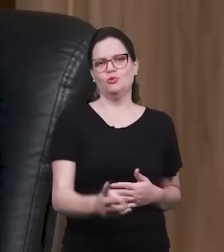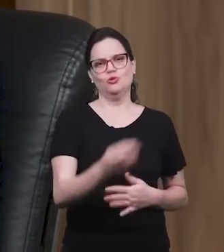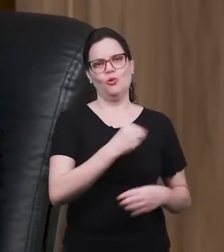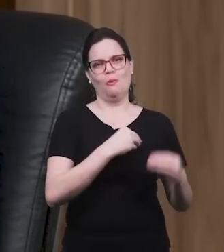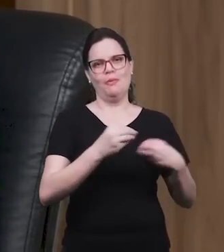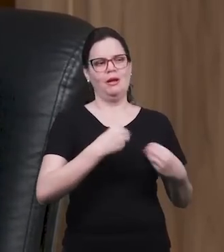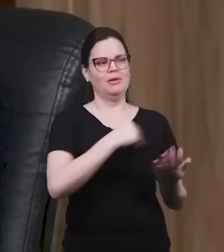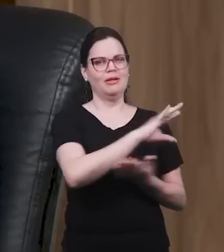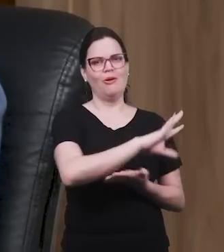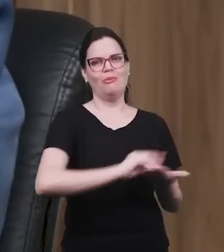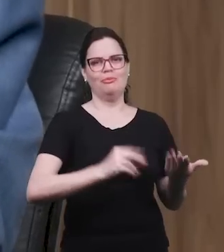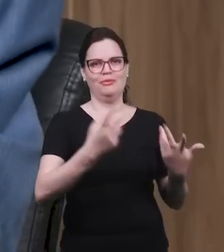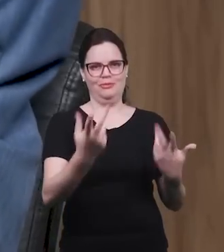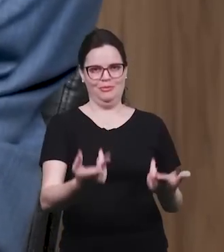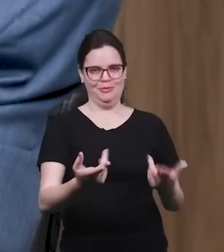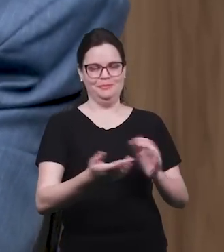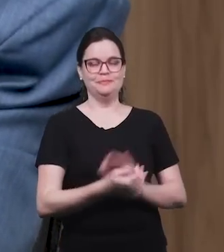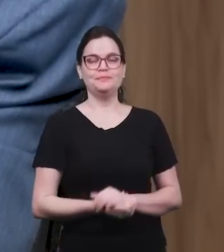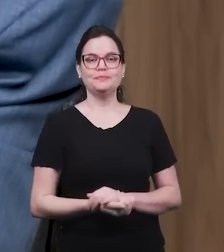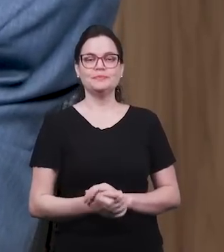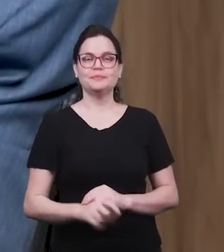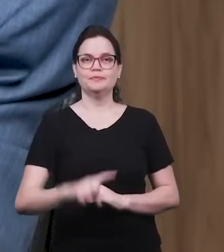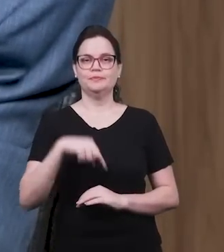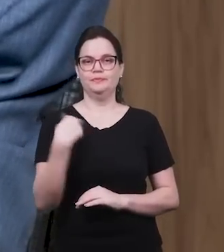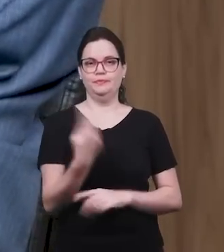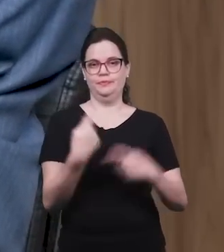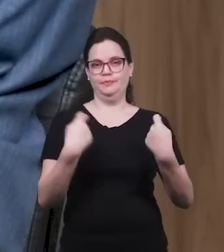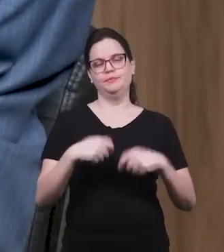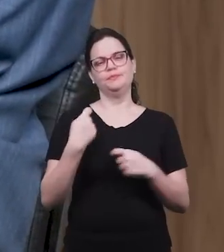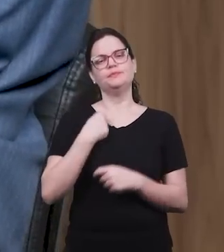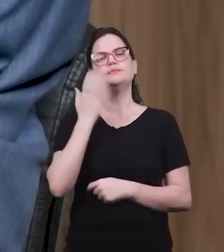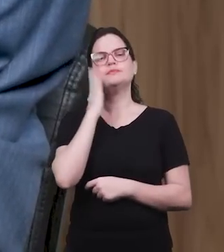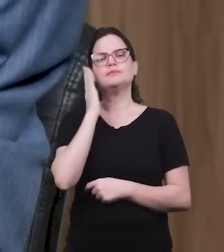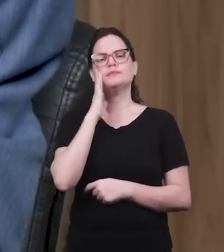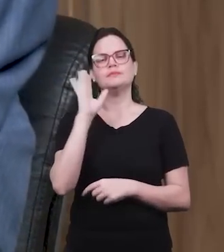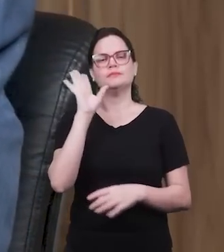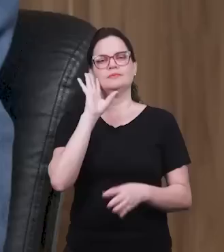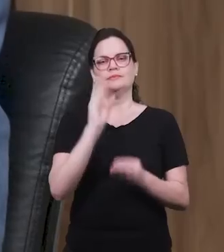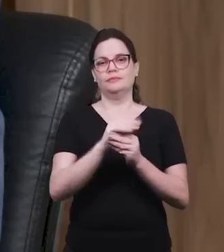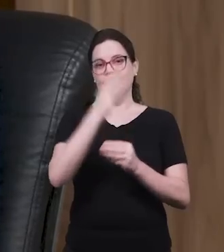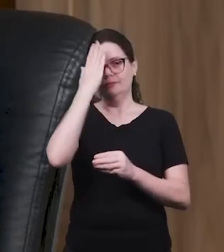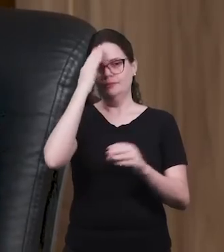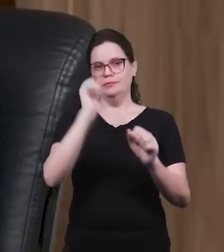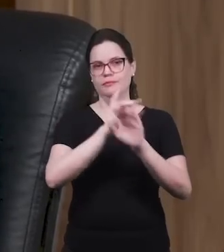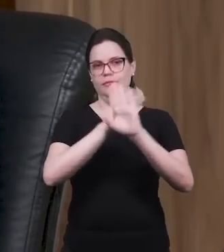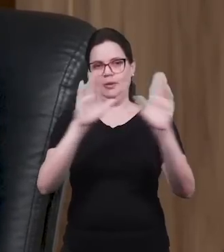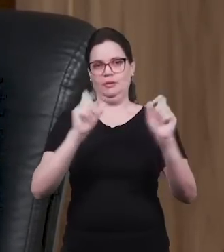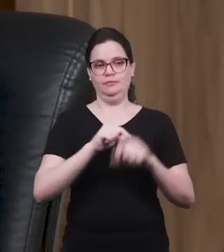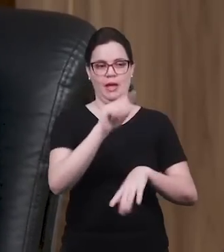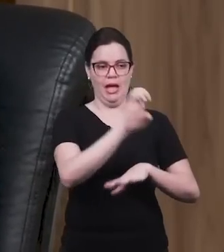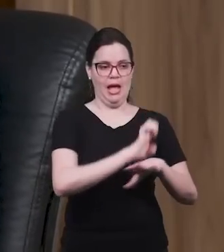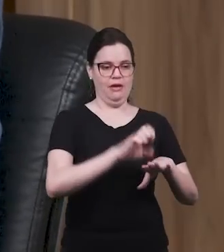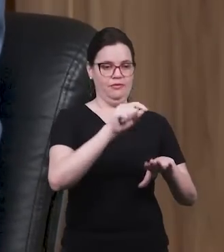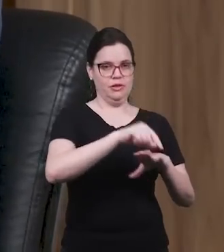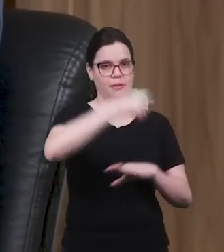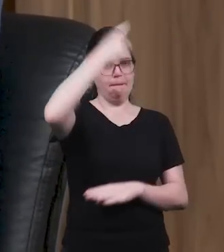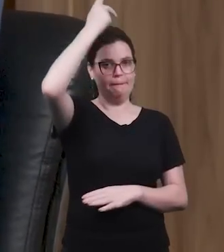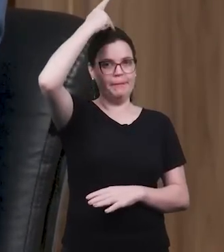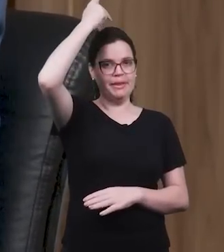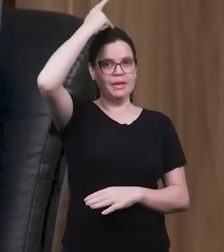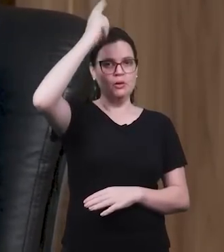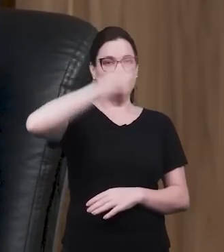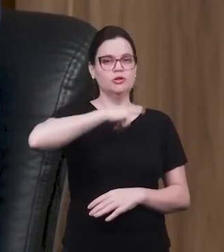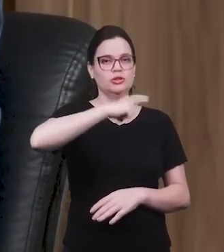seguinte: nós temos que entender que o primeiro derramamento do Espírito Santo foi o Pentecostes.